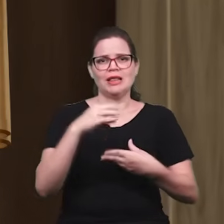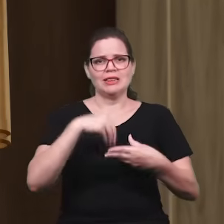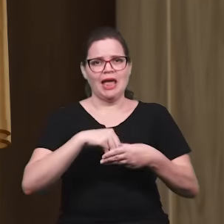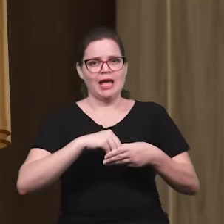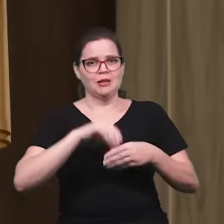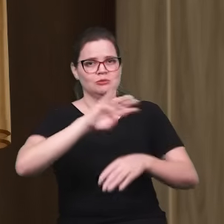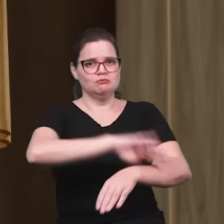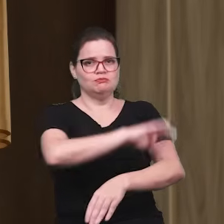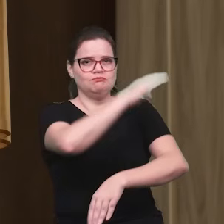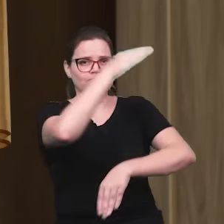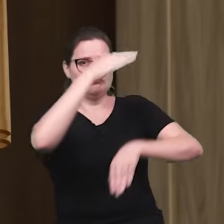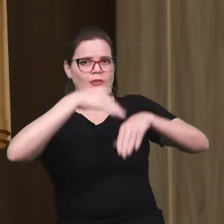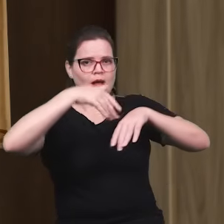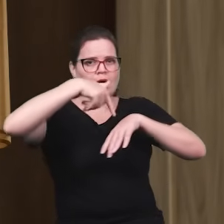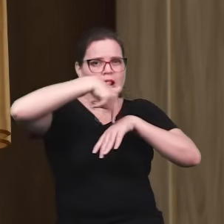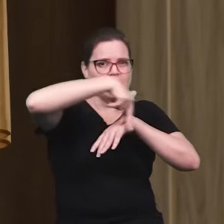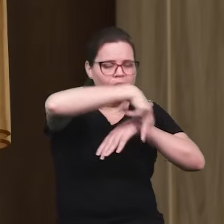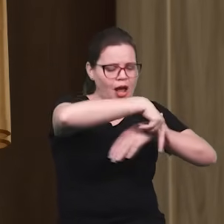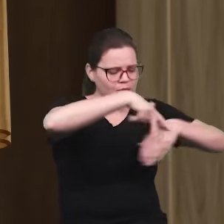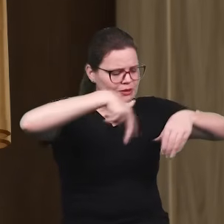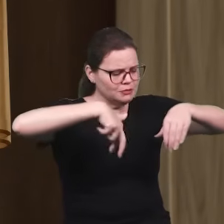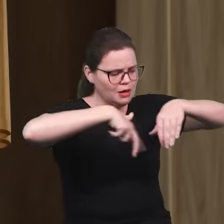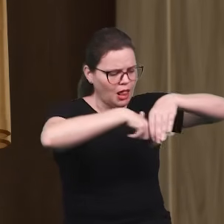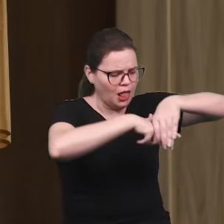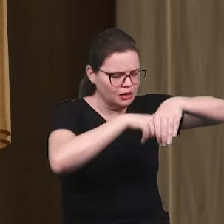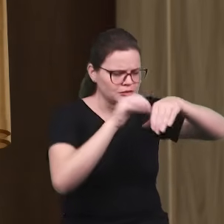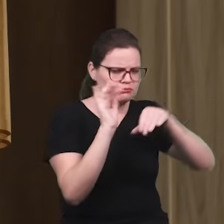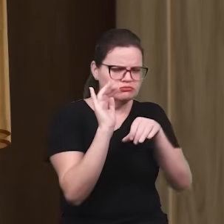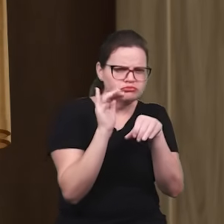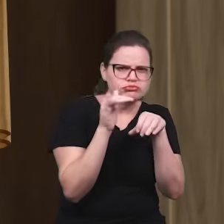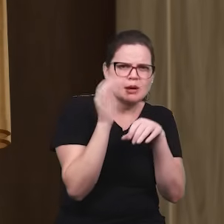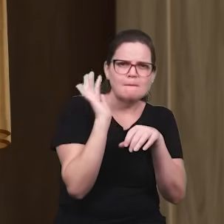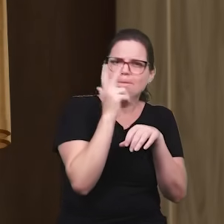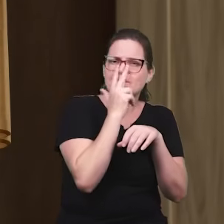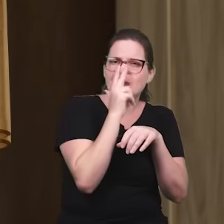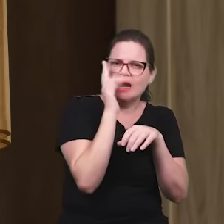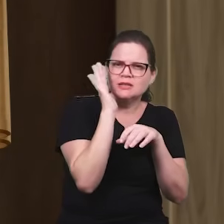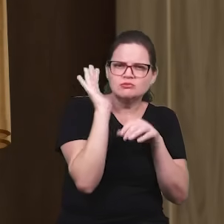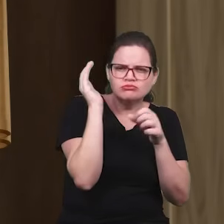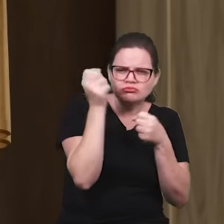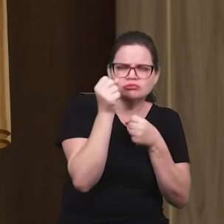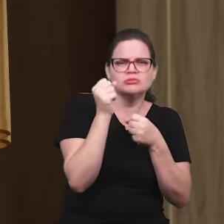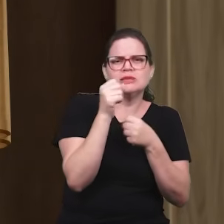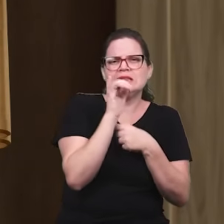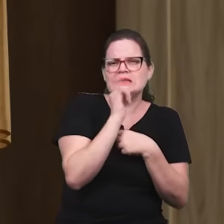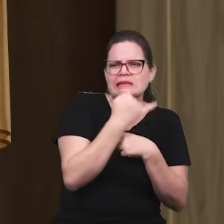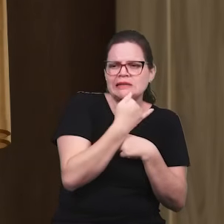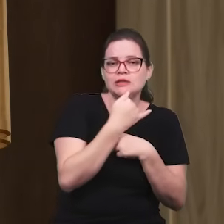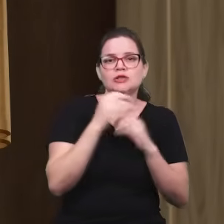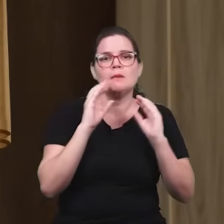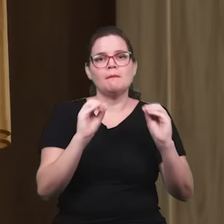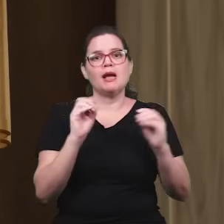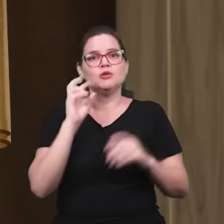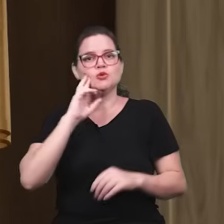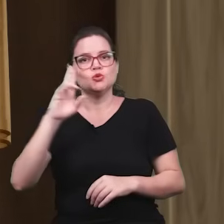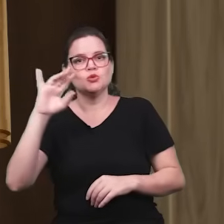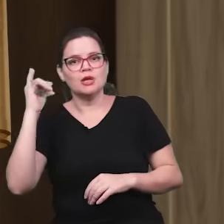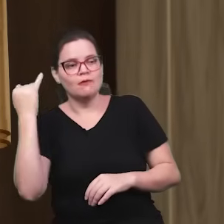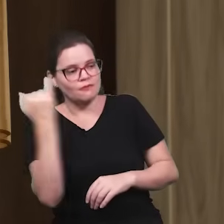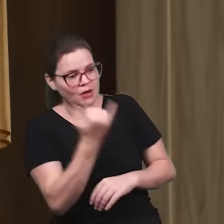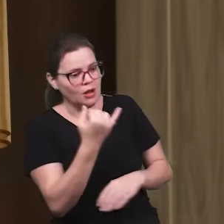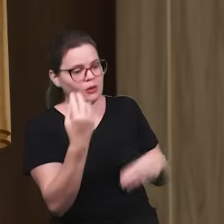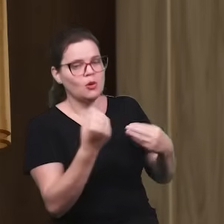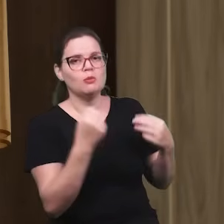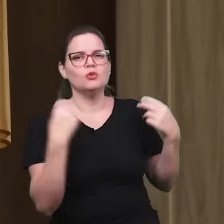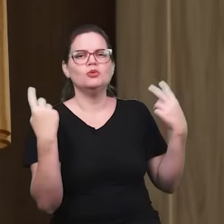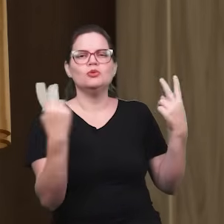espiritual, e como que o Senhor revitalizou ali a vida espiritual de Elias? Foi através de um